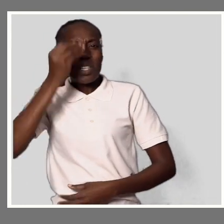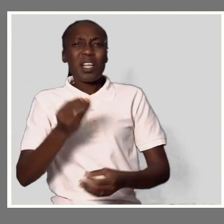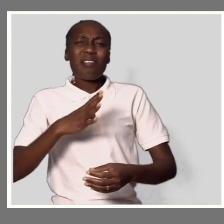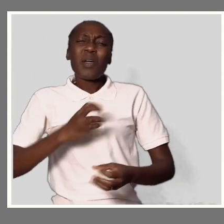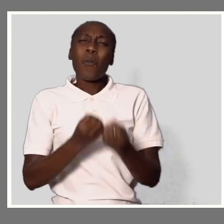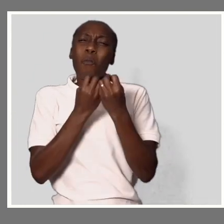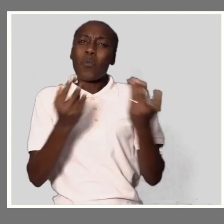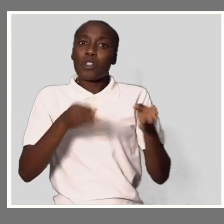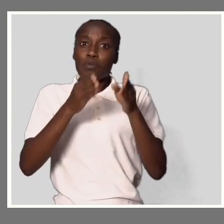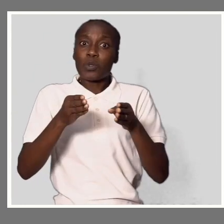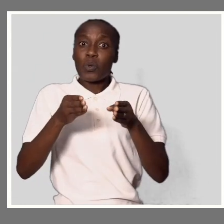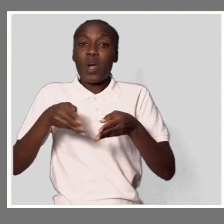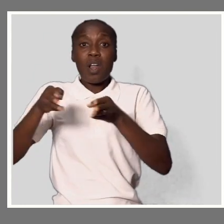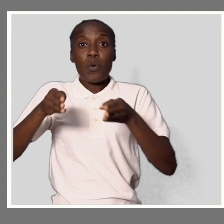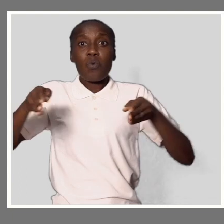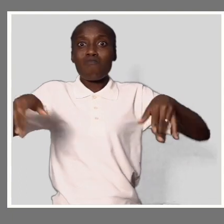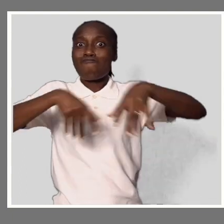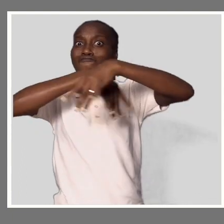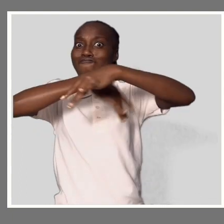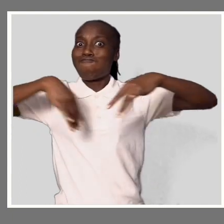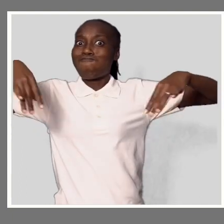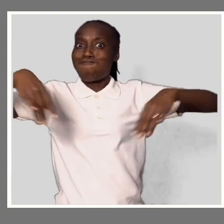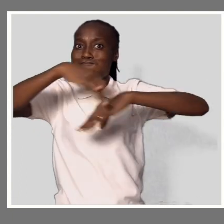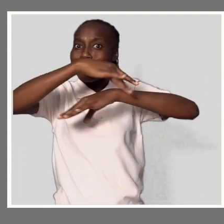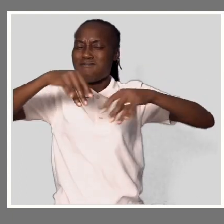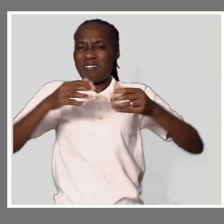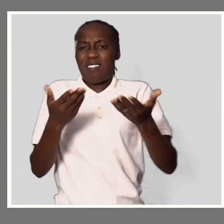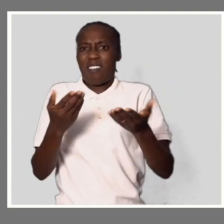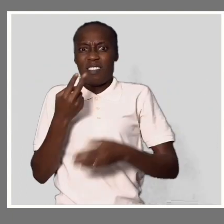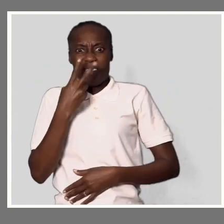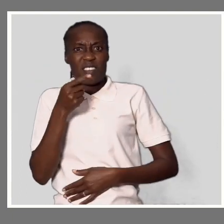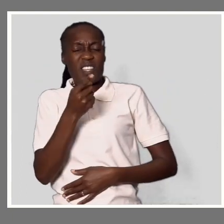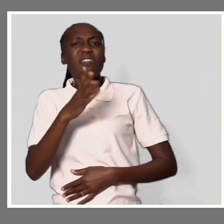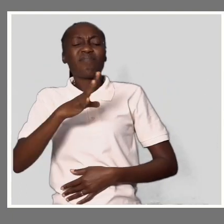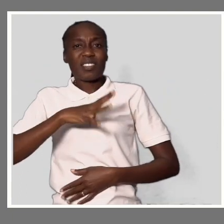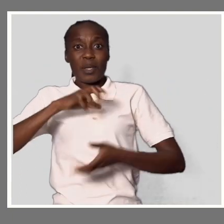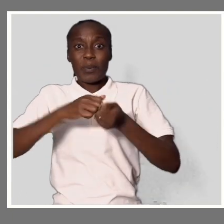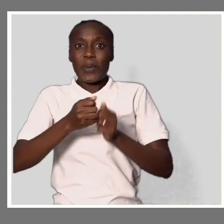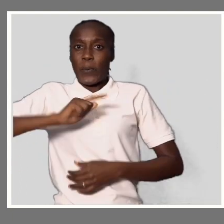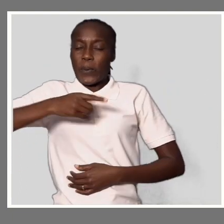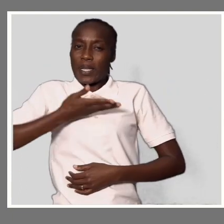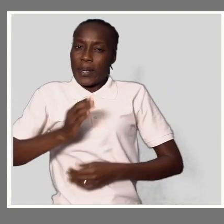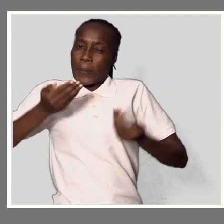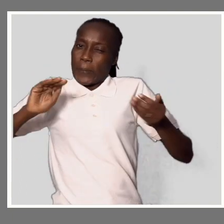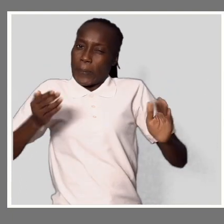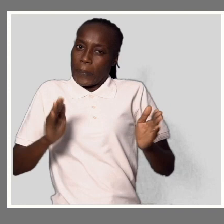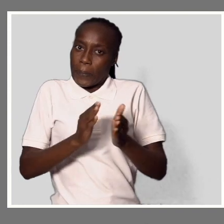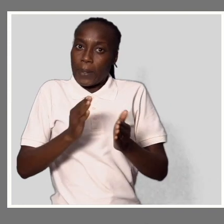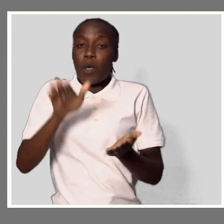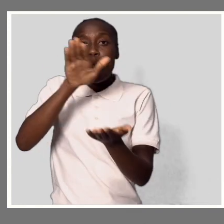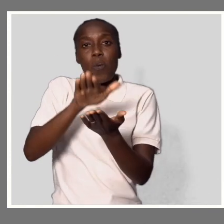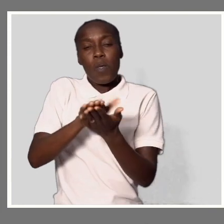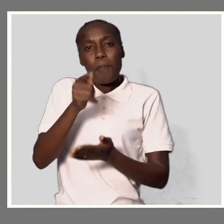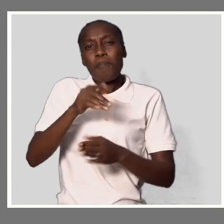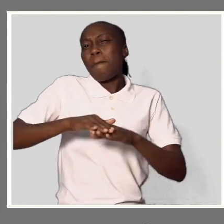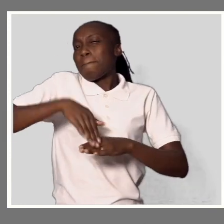há muita gente a deambular na rua sem motivo certo. Acho que esse aqui é o problema de fundo que nós estamos a procurar combater. É uma das zonas